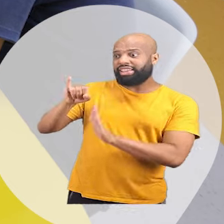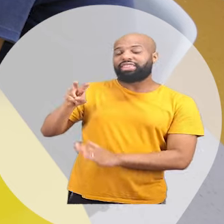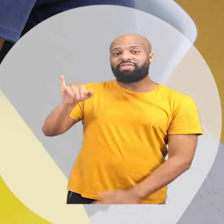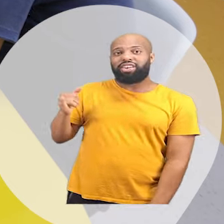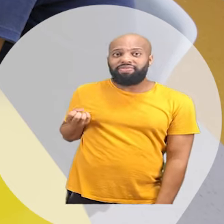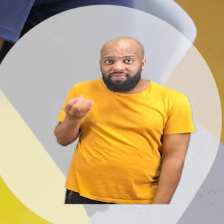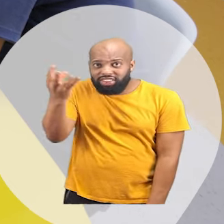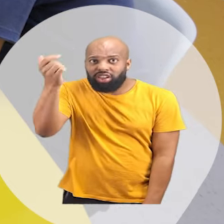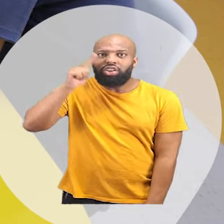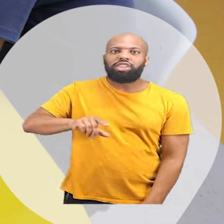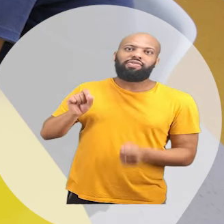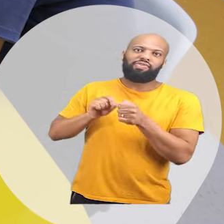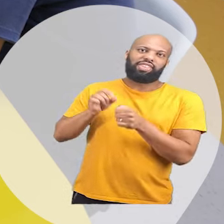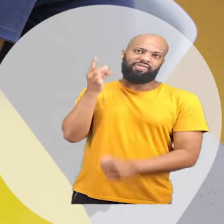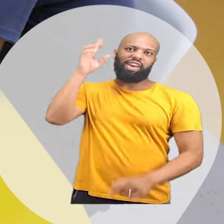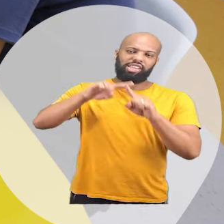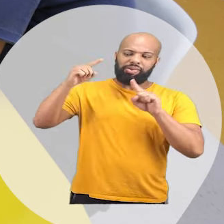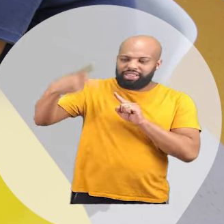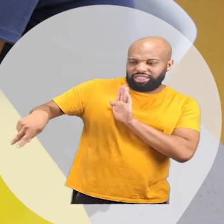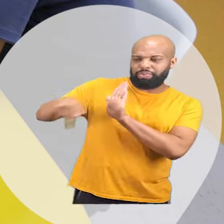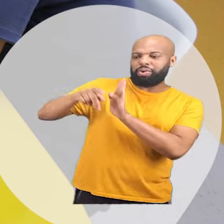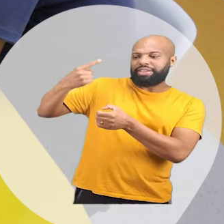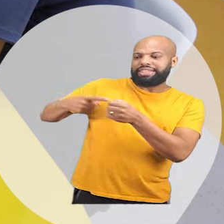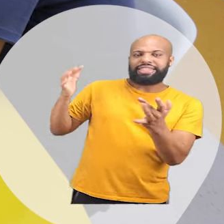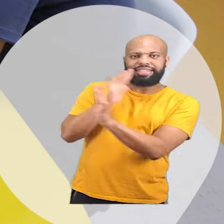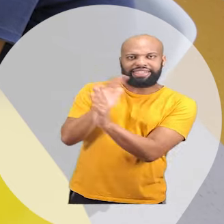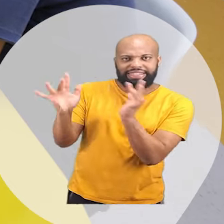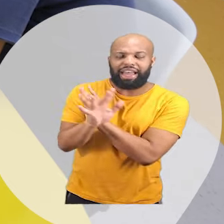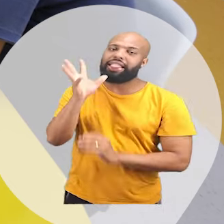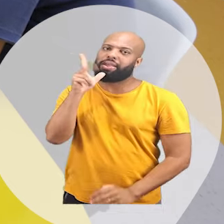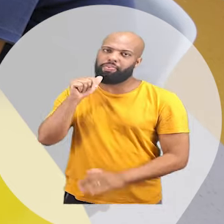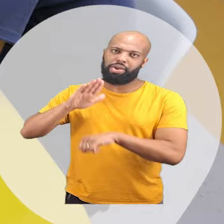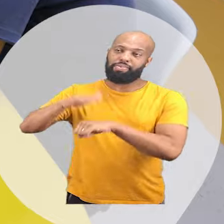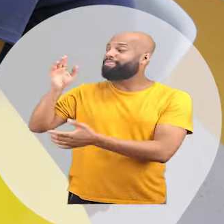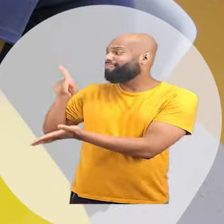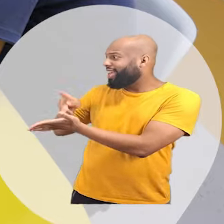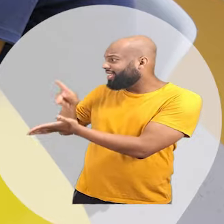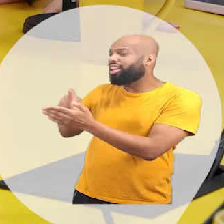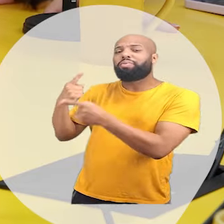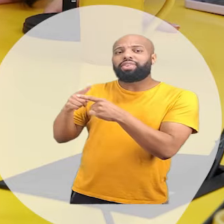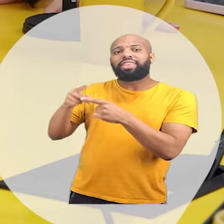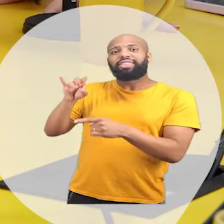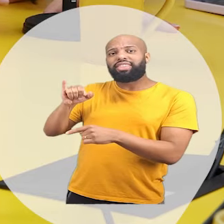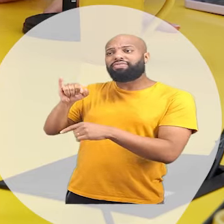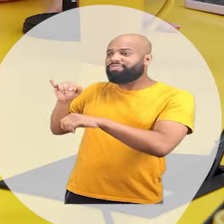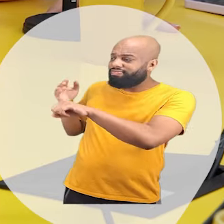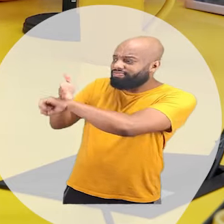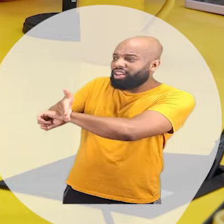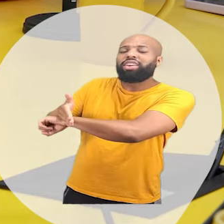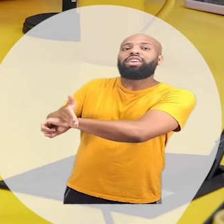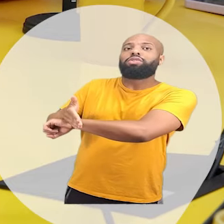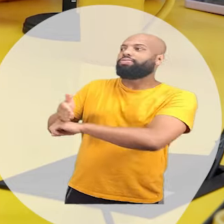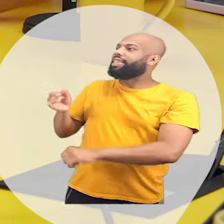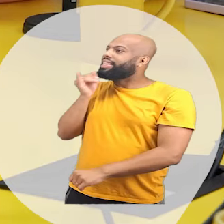viajar fazer isso facilmente agora na própria cidade a gente demora mais né total é bem esse tipo Quando você vai para o lugar Você já